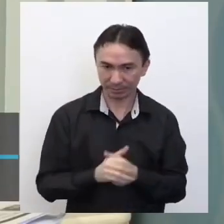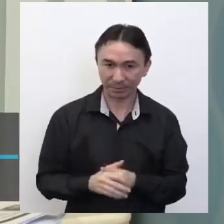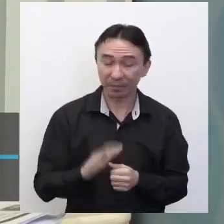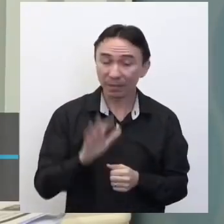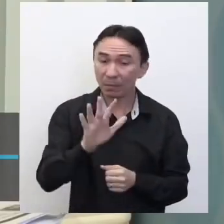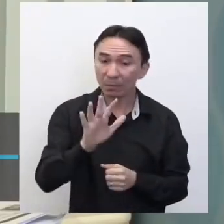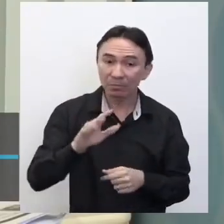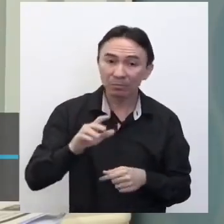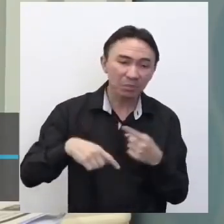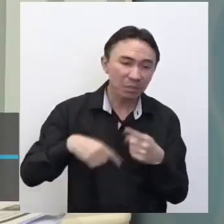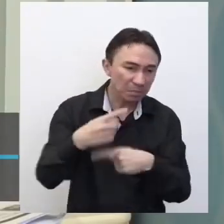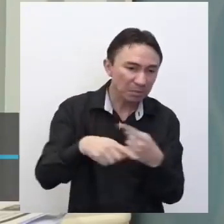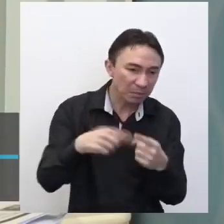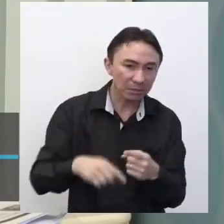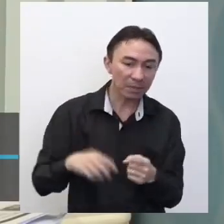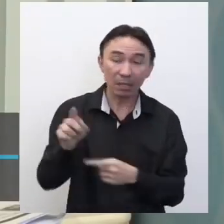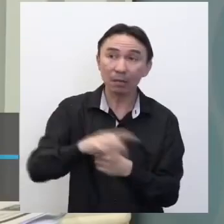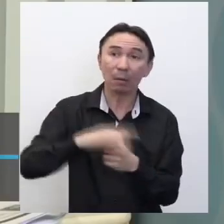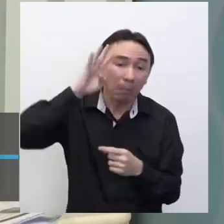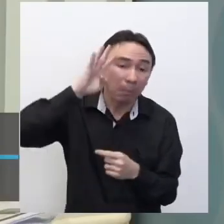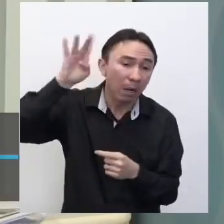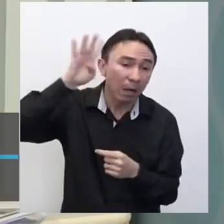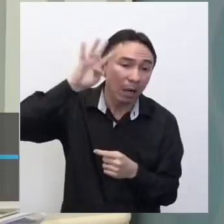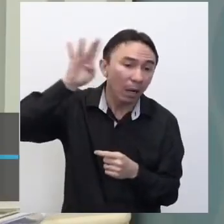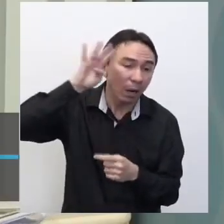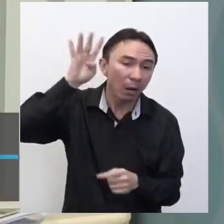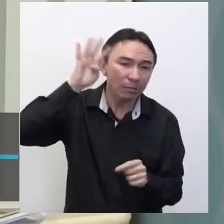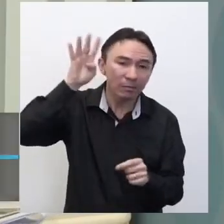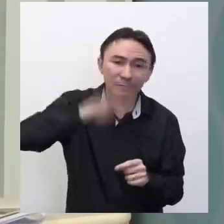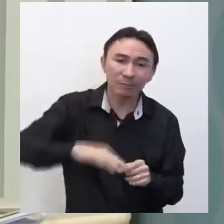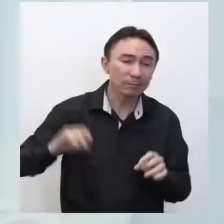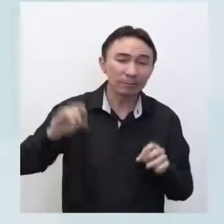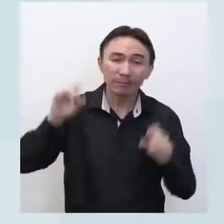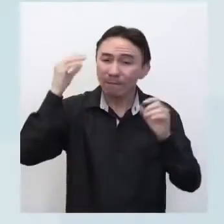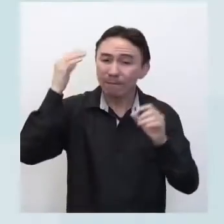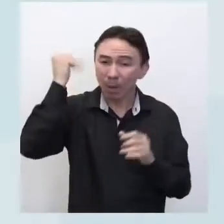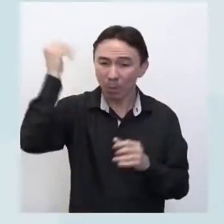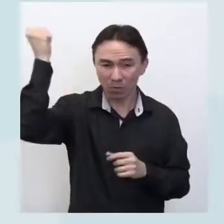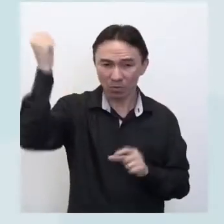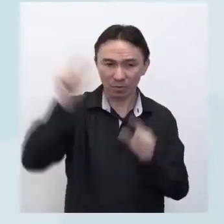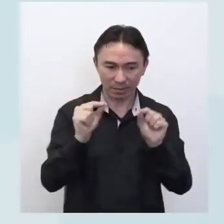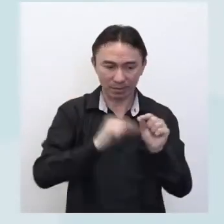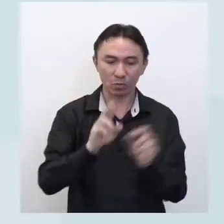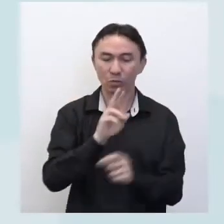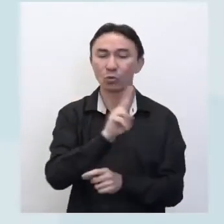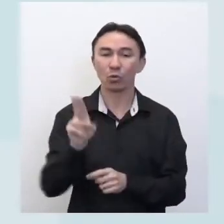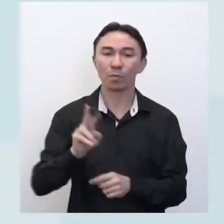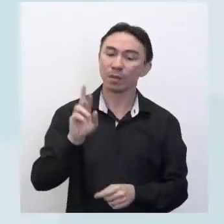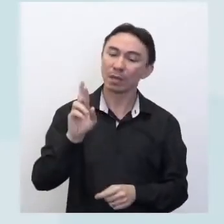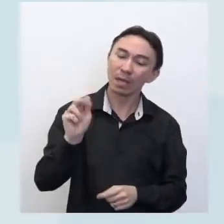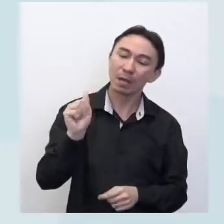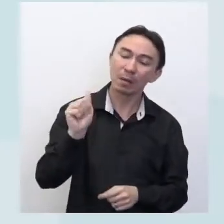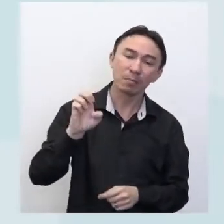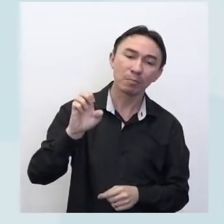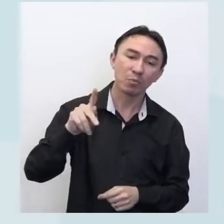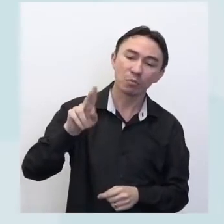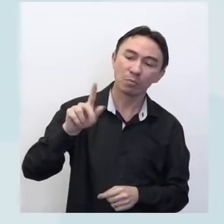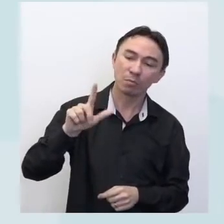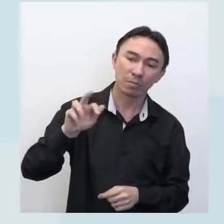uma das suas obras mais célebres, que se chama A República, que ele escreve mais ou menos